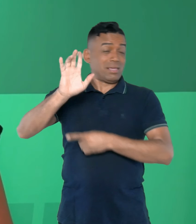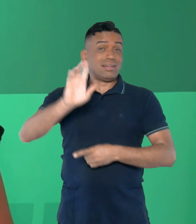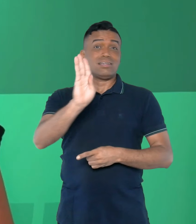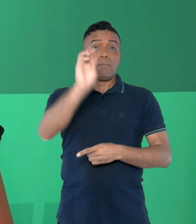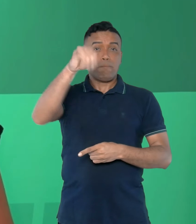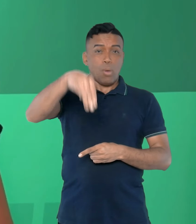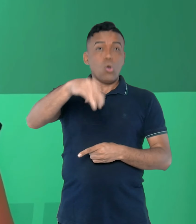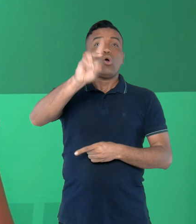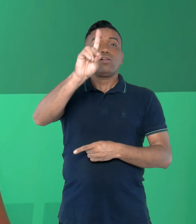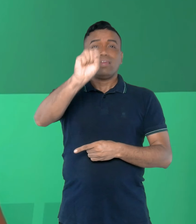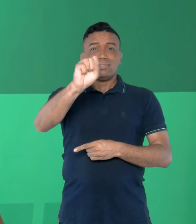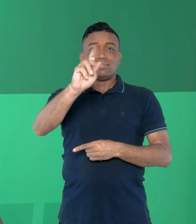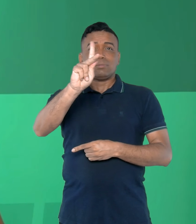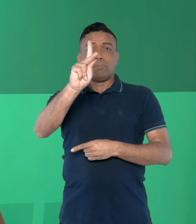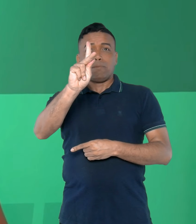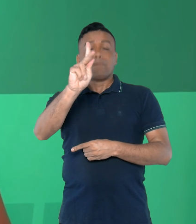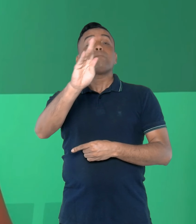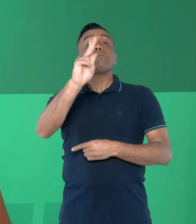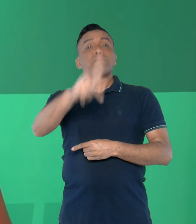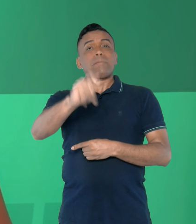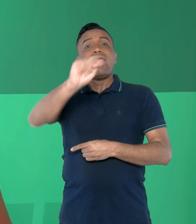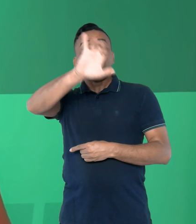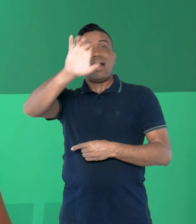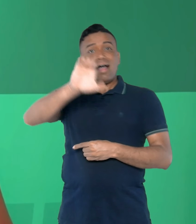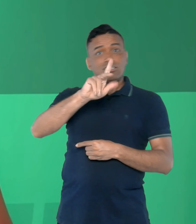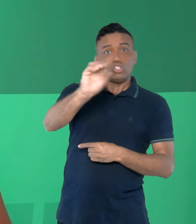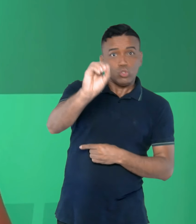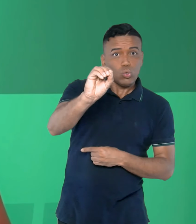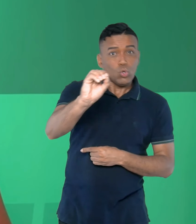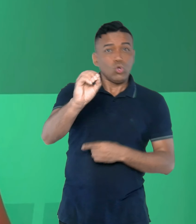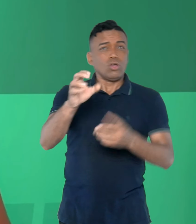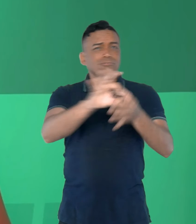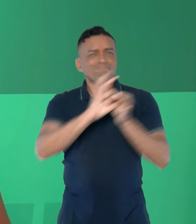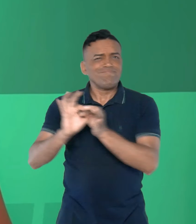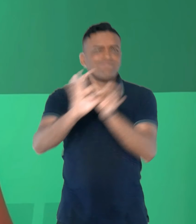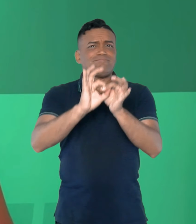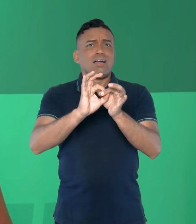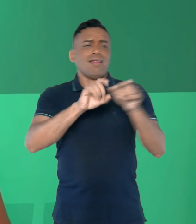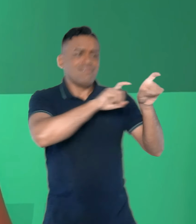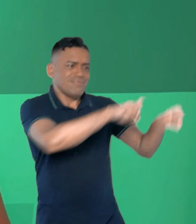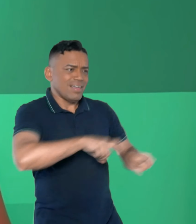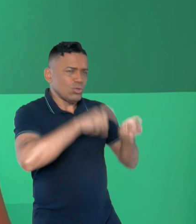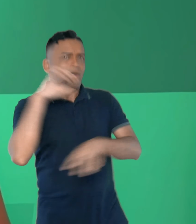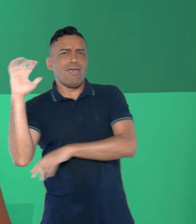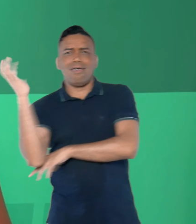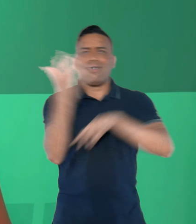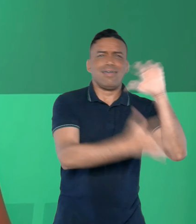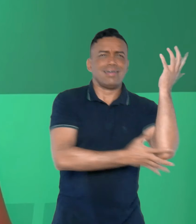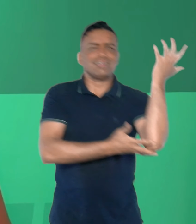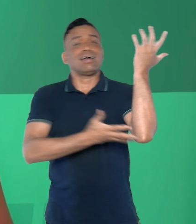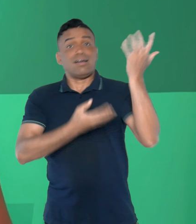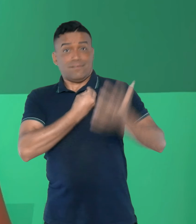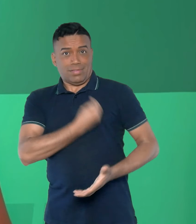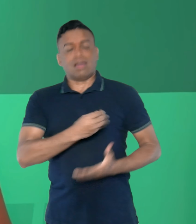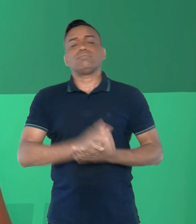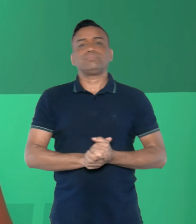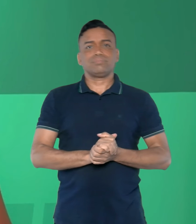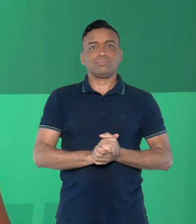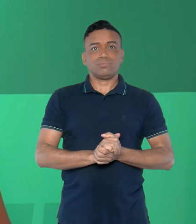cedo ele desenvolveu uma conexão profunda com a natureza e com a vida rural. Ele é autor dos livros